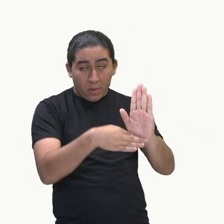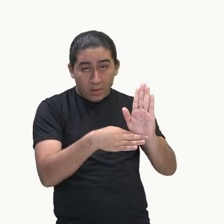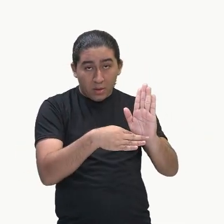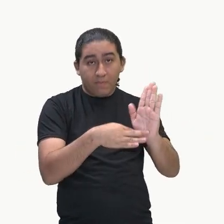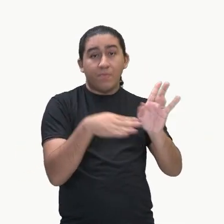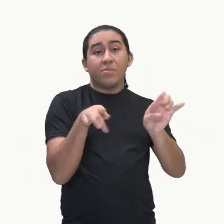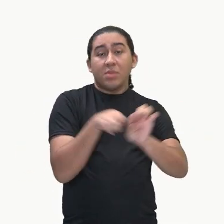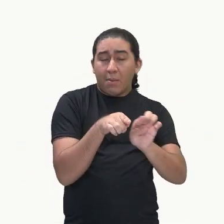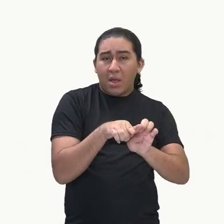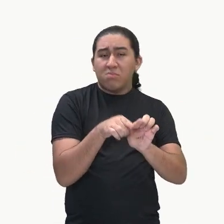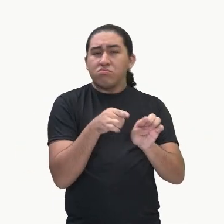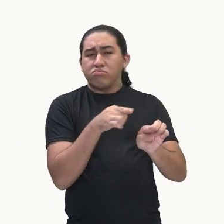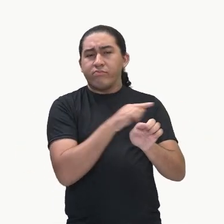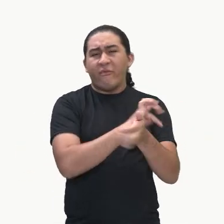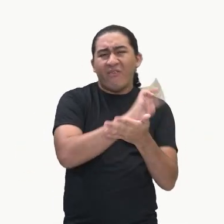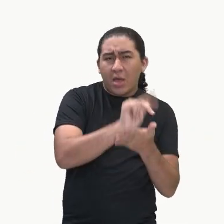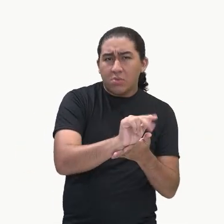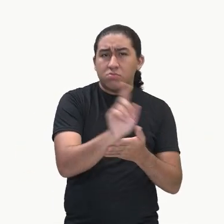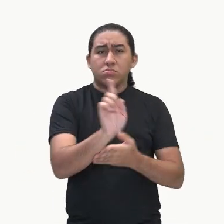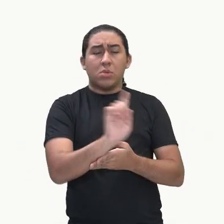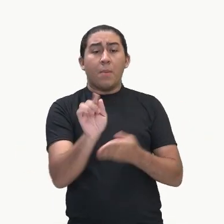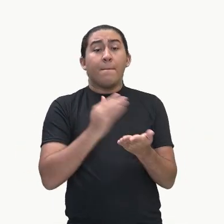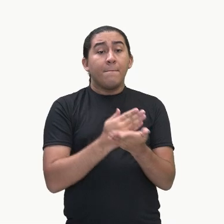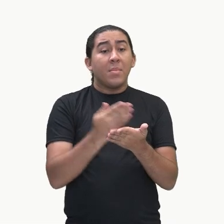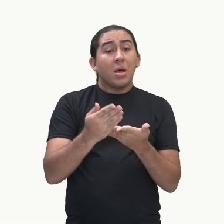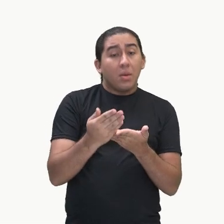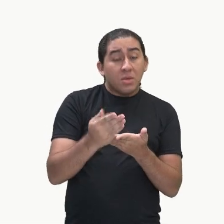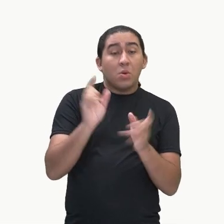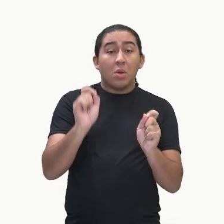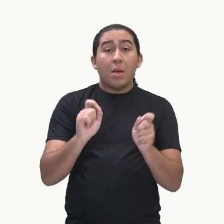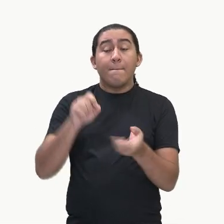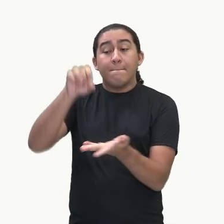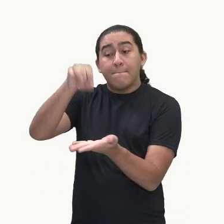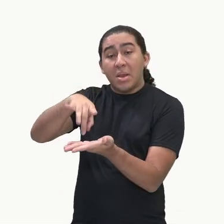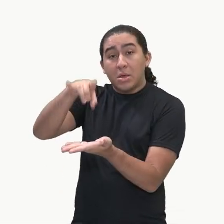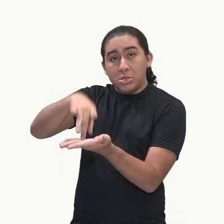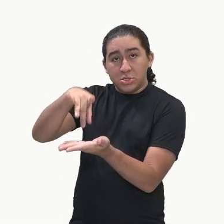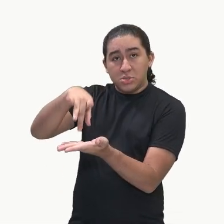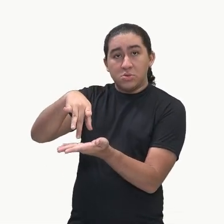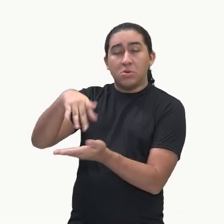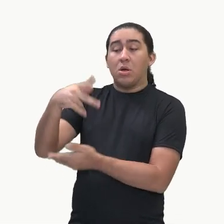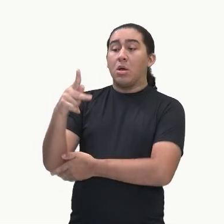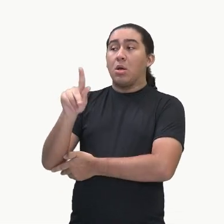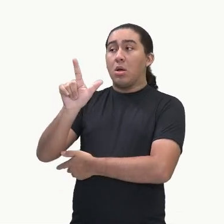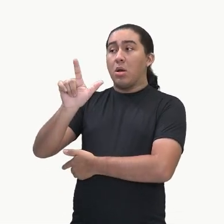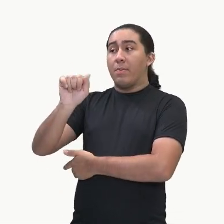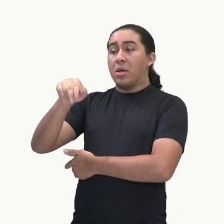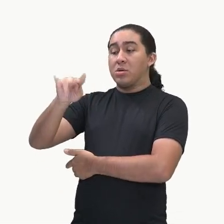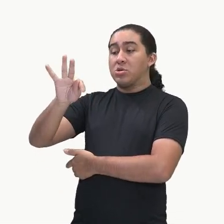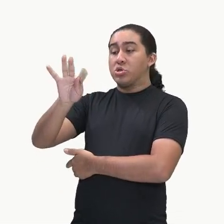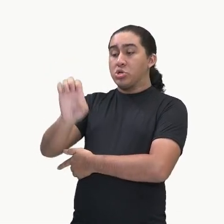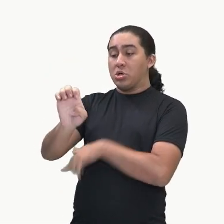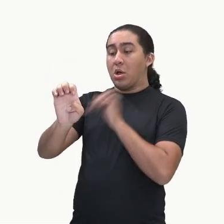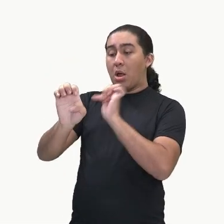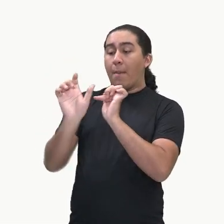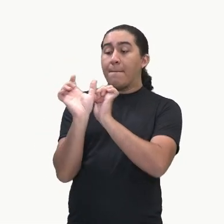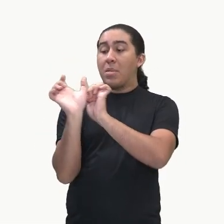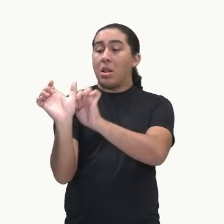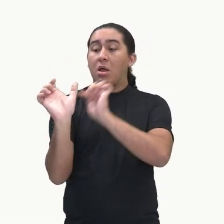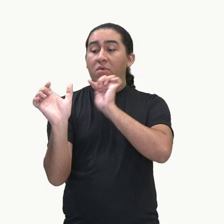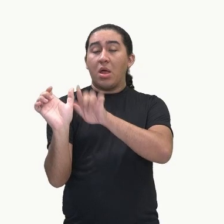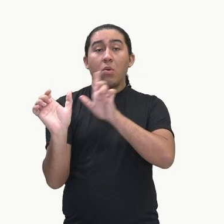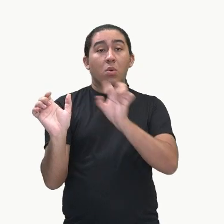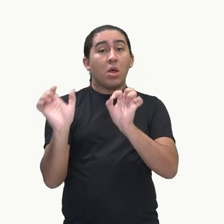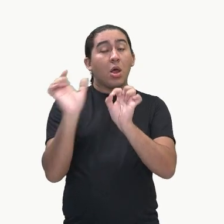tem muito, mas aqui já começa com um plante. Plante, né? Estou orientando,